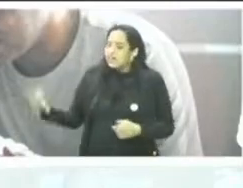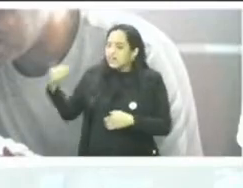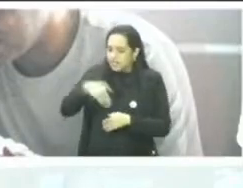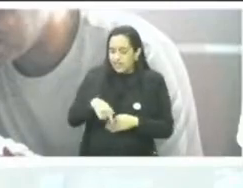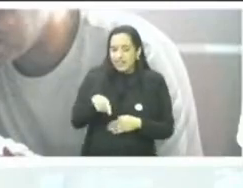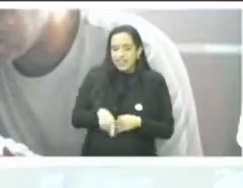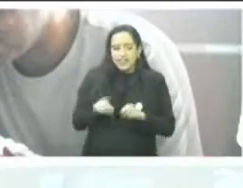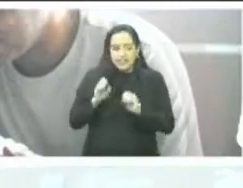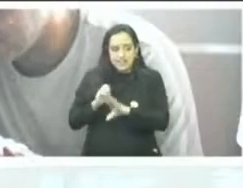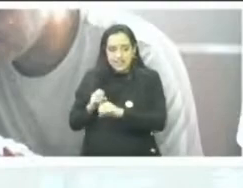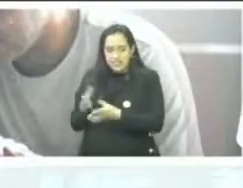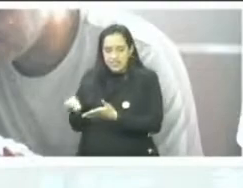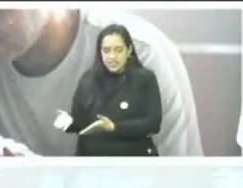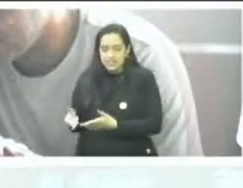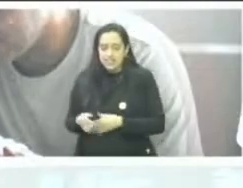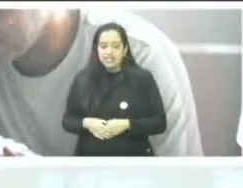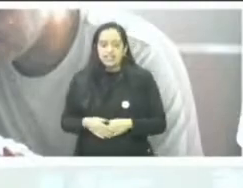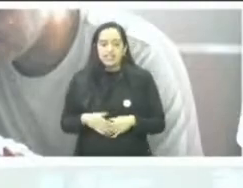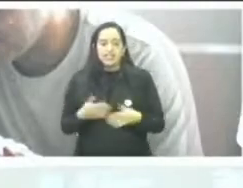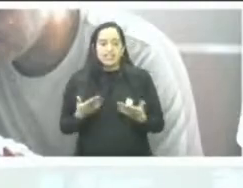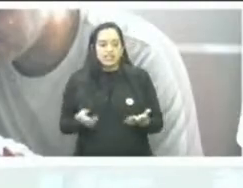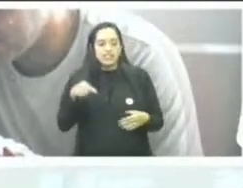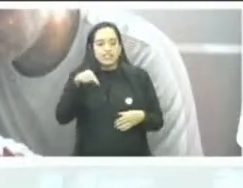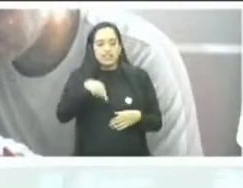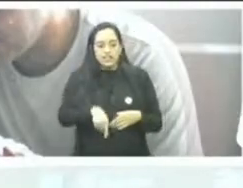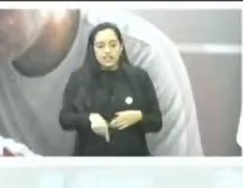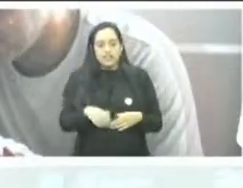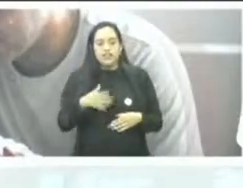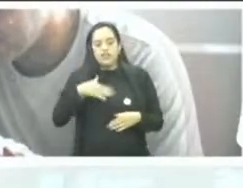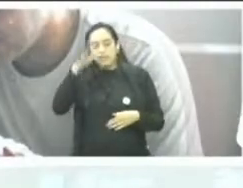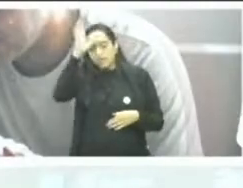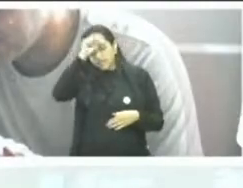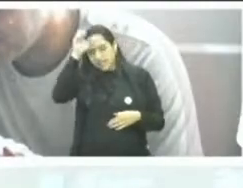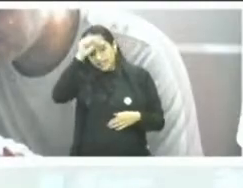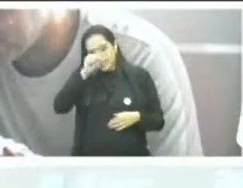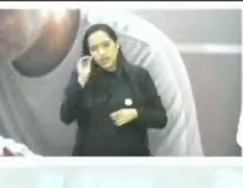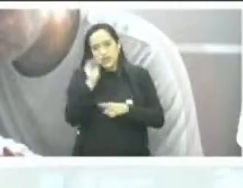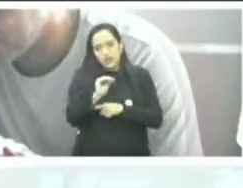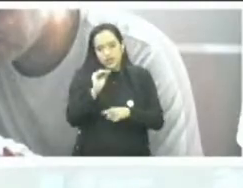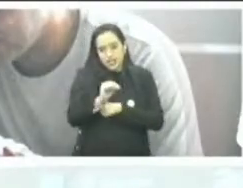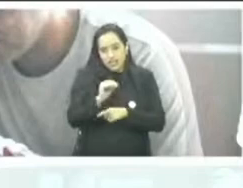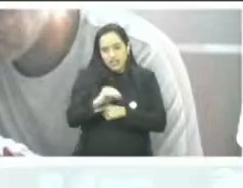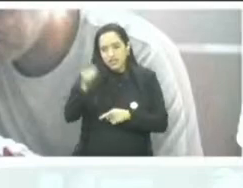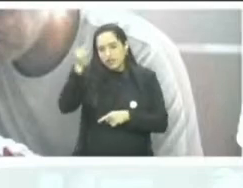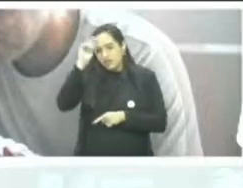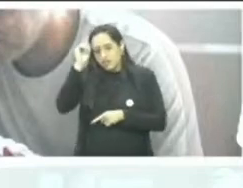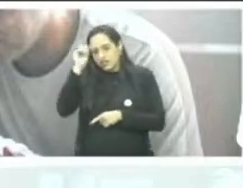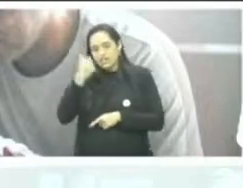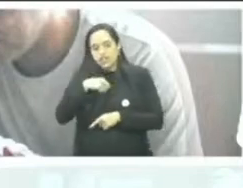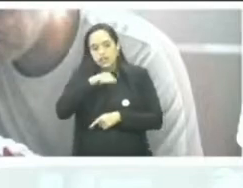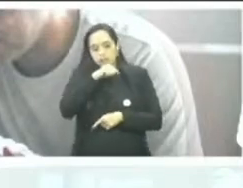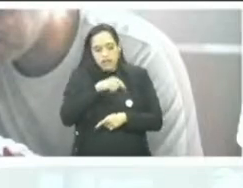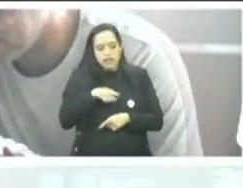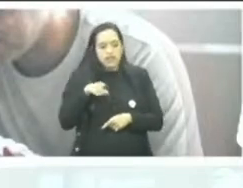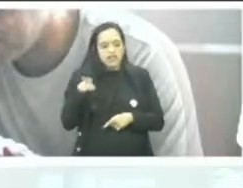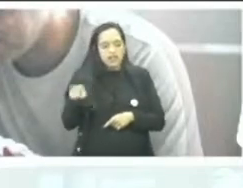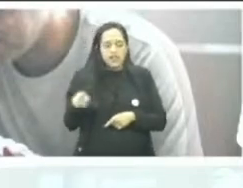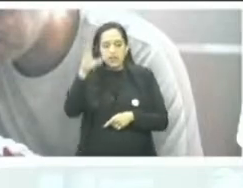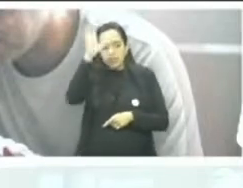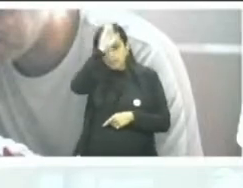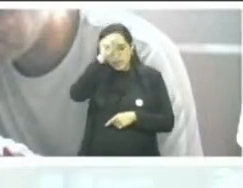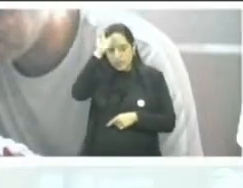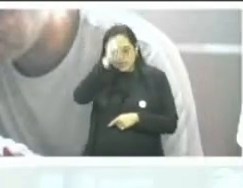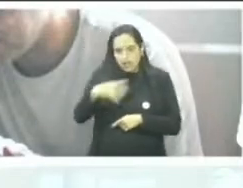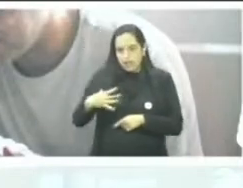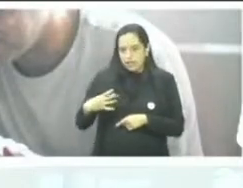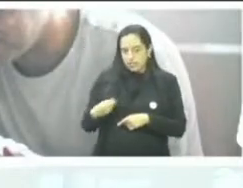ensinar. E assim foi feito. Lá dentro, eu aprendi o cuidado do dia a dia materno. Então, foi lá dentro que eu aprendi a